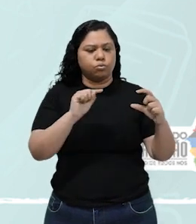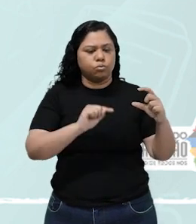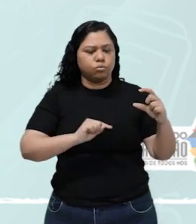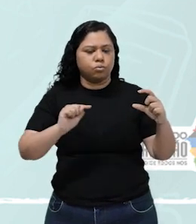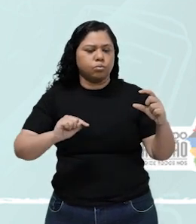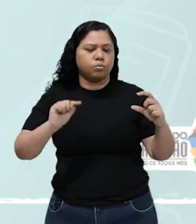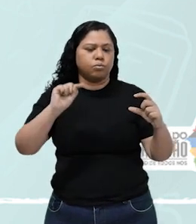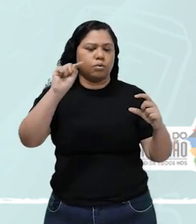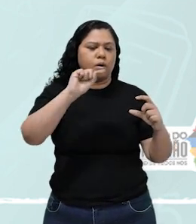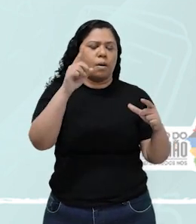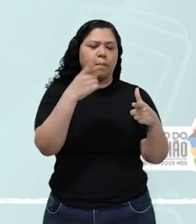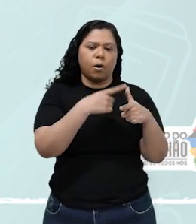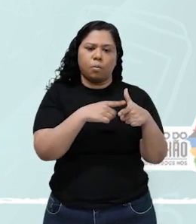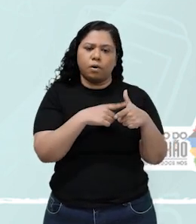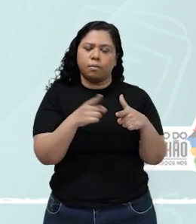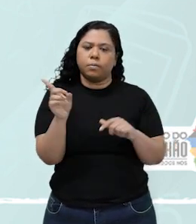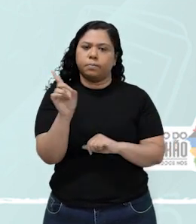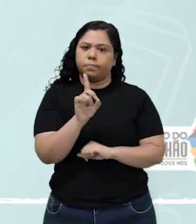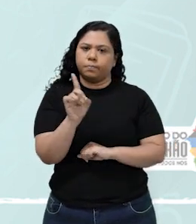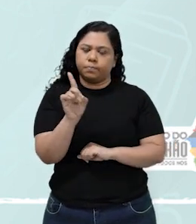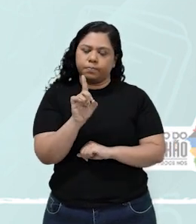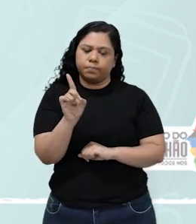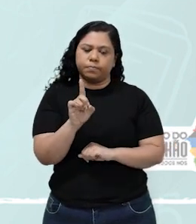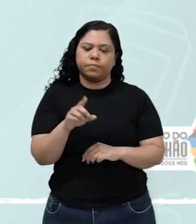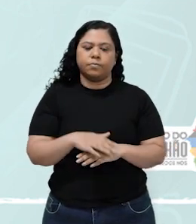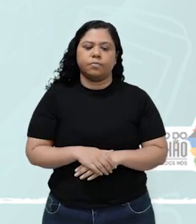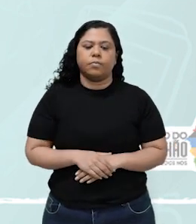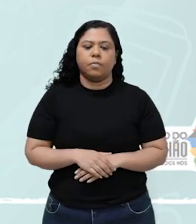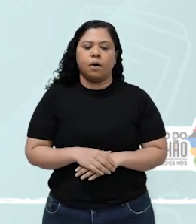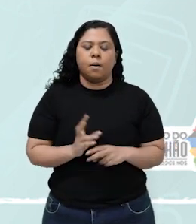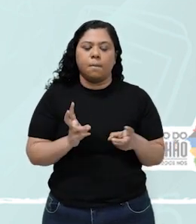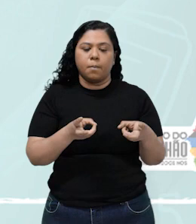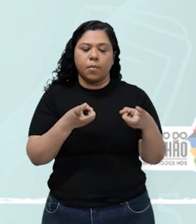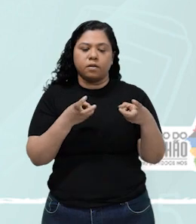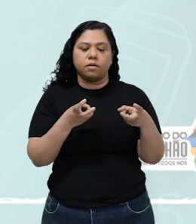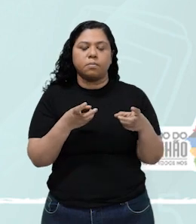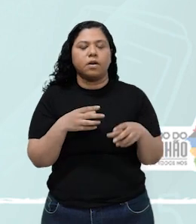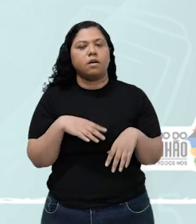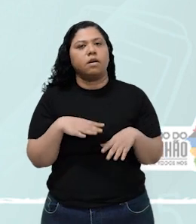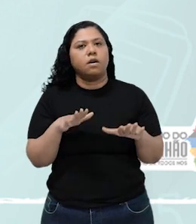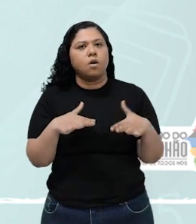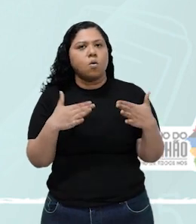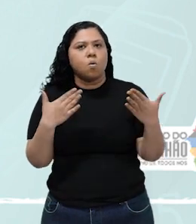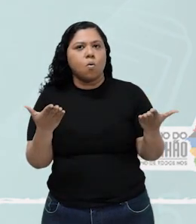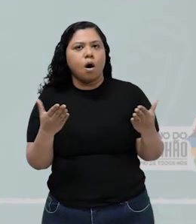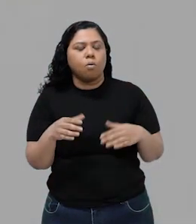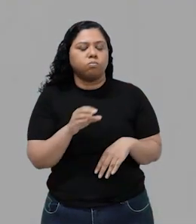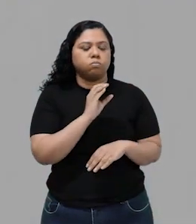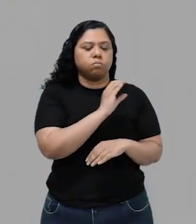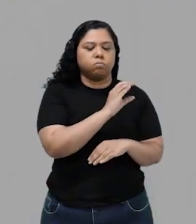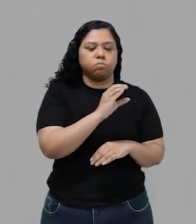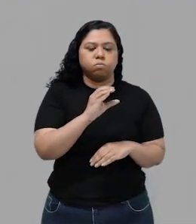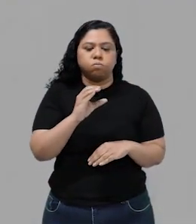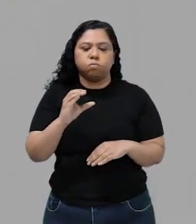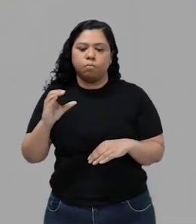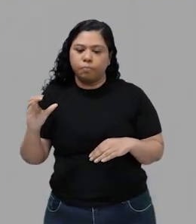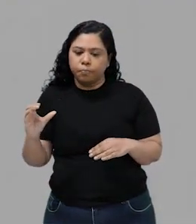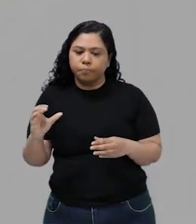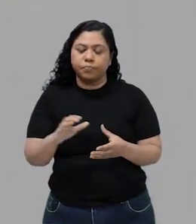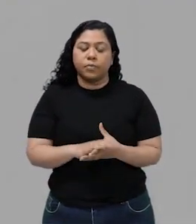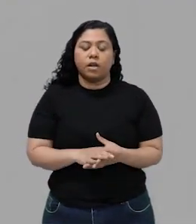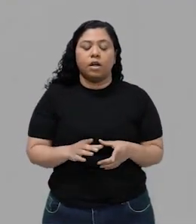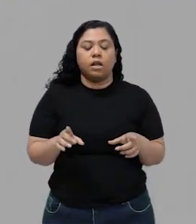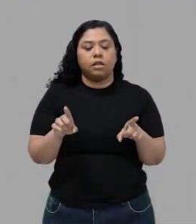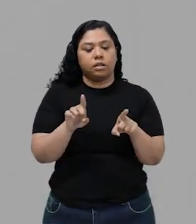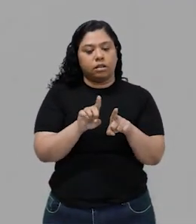sem problema nenhum. Nós vamos identificar a cadeia principal, que é a maior sequência de átomos de carbonos, certo?